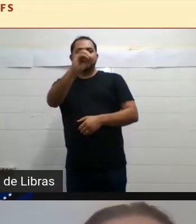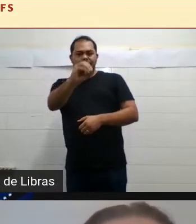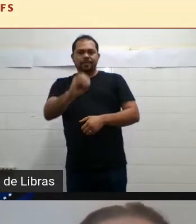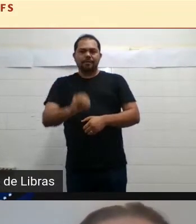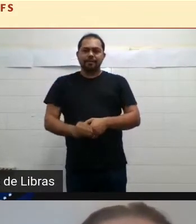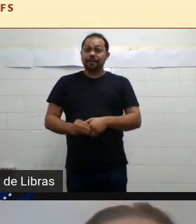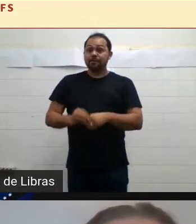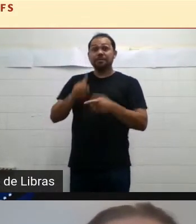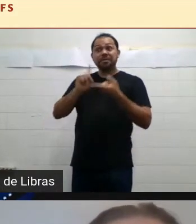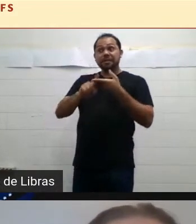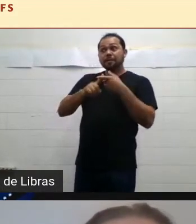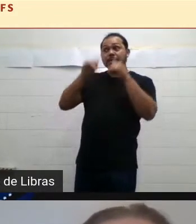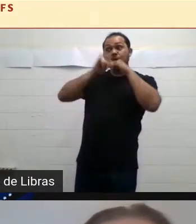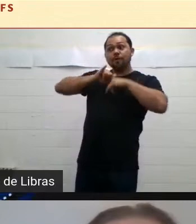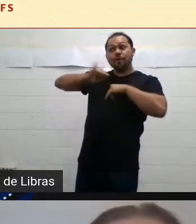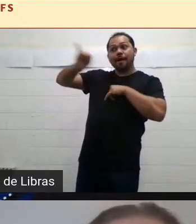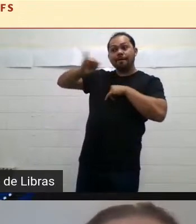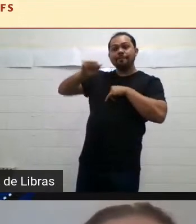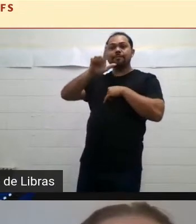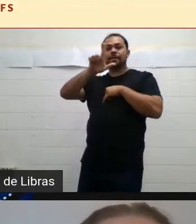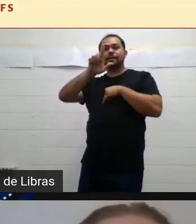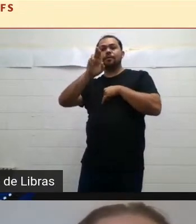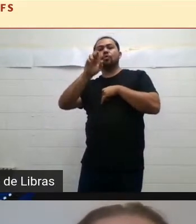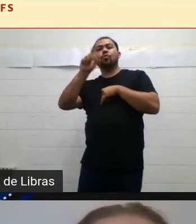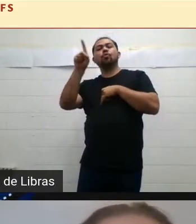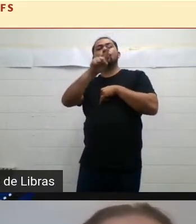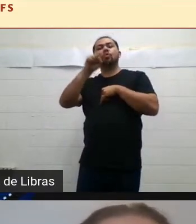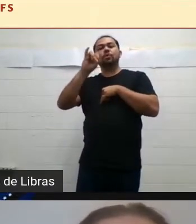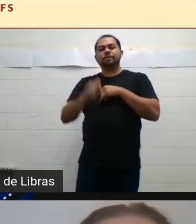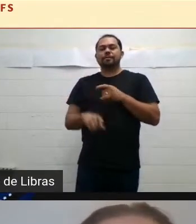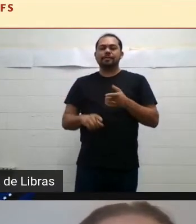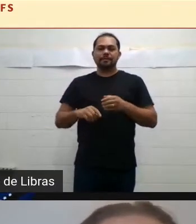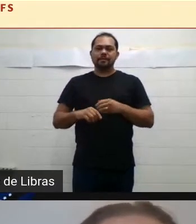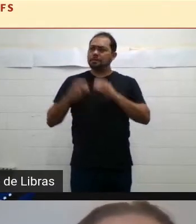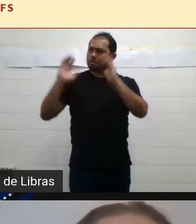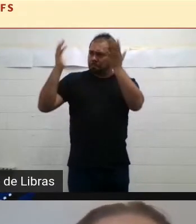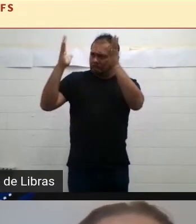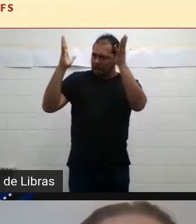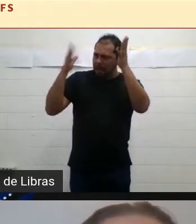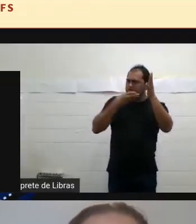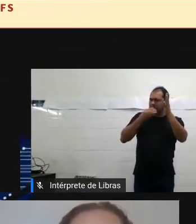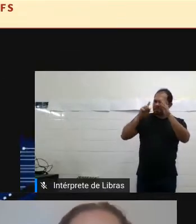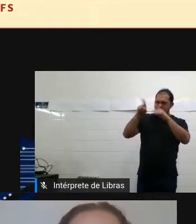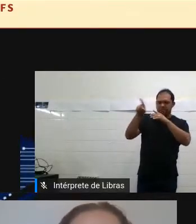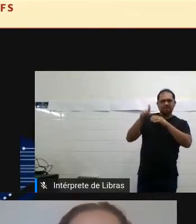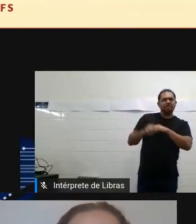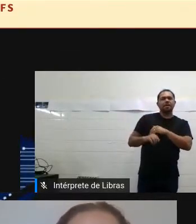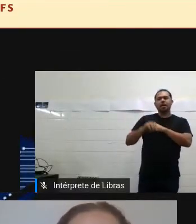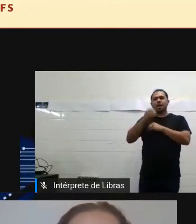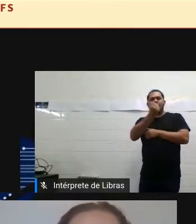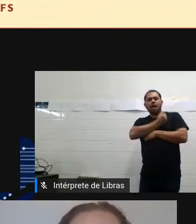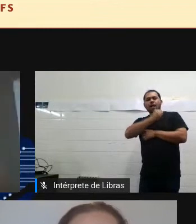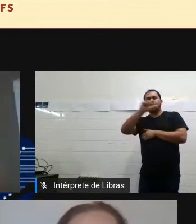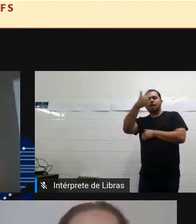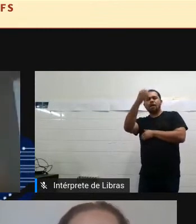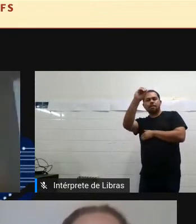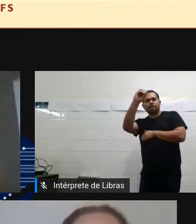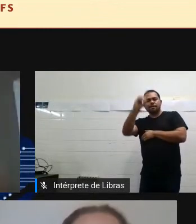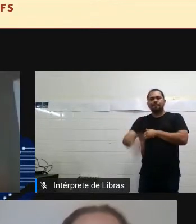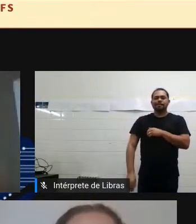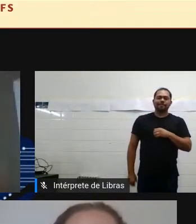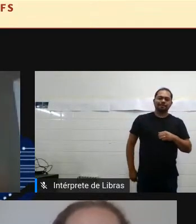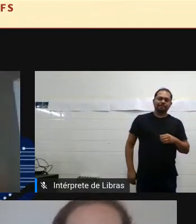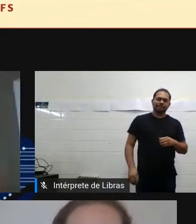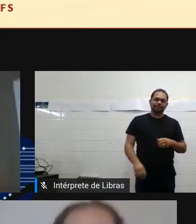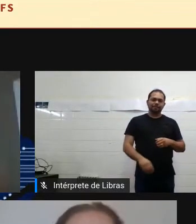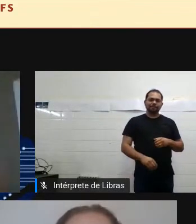está aí nos bastidores, né, coordenando toda essa parte técnica aí. Luiz, você é 10, viu? Valeu, muito obrigada. Silene, a palavra